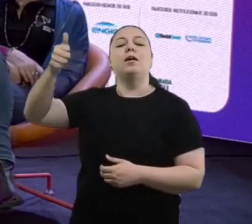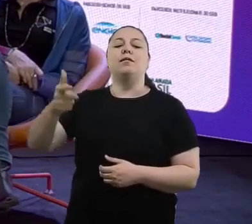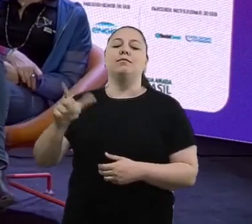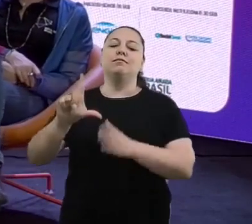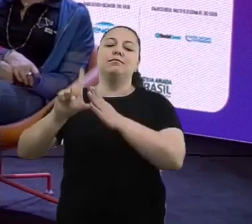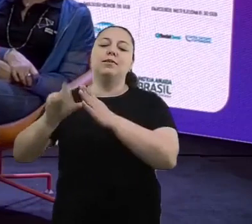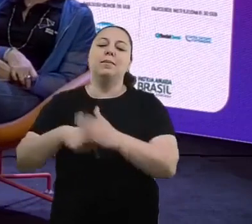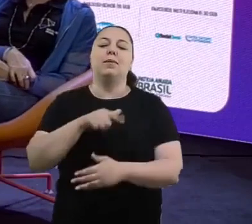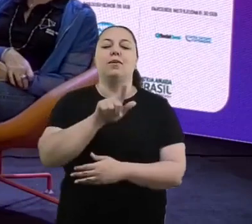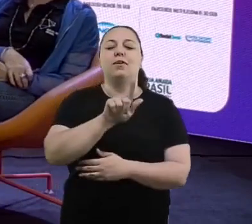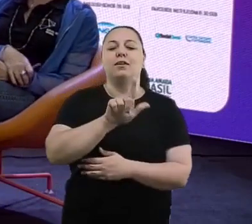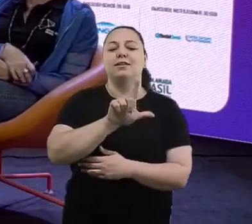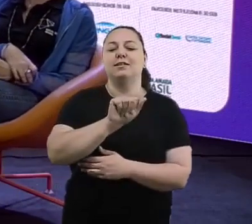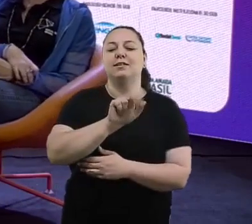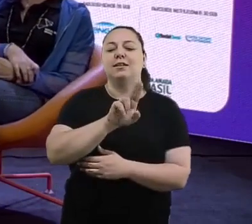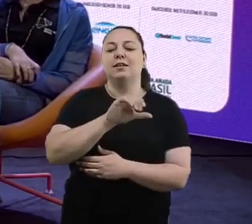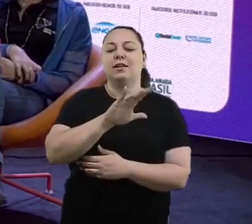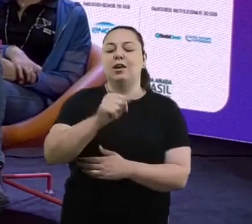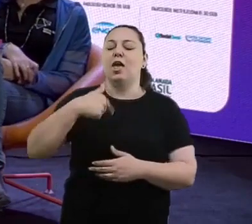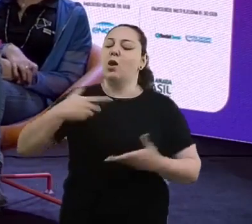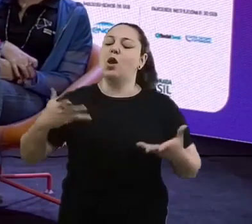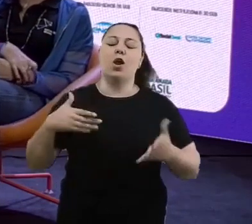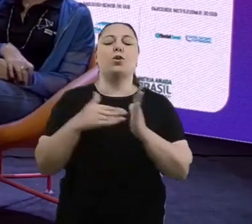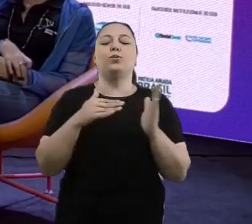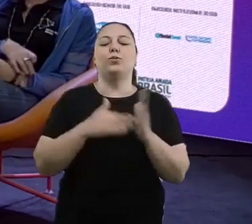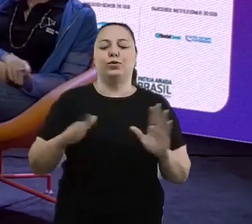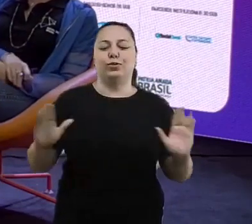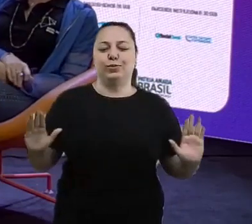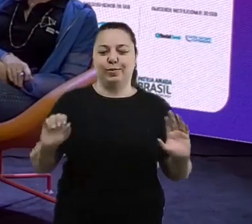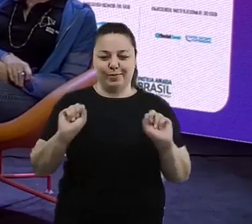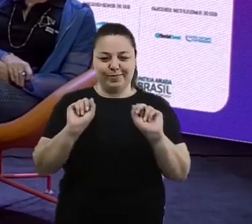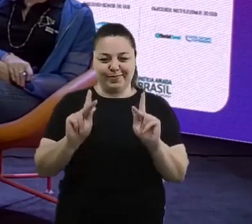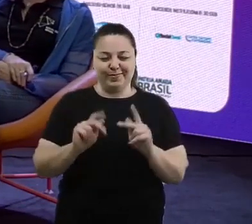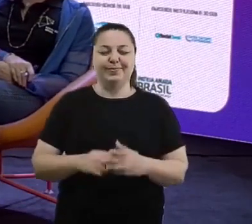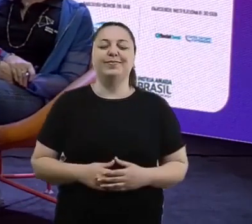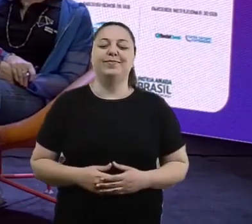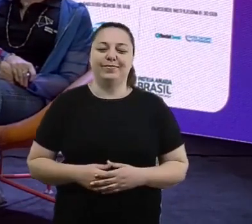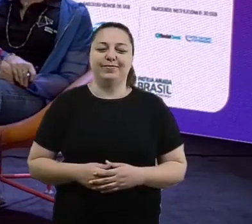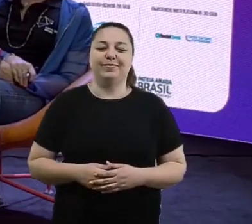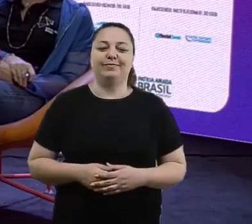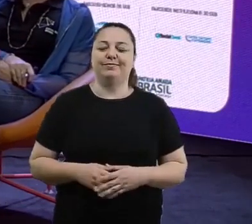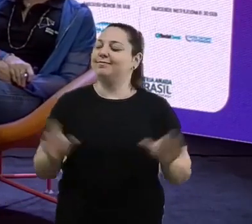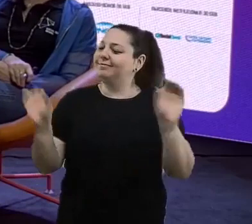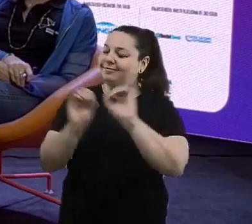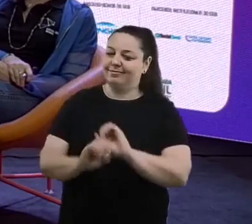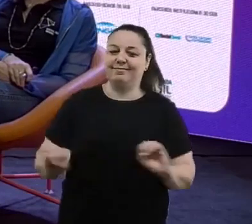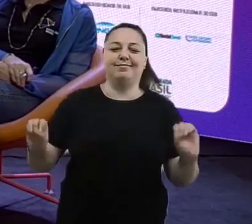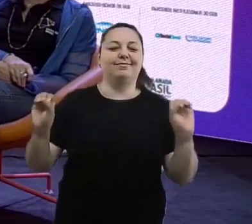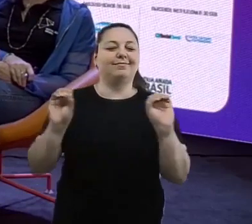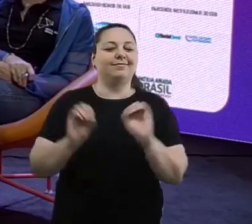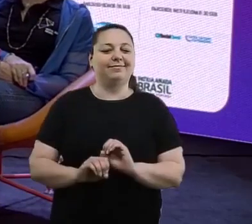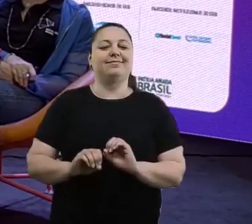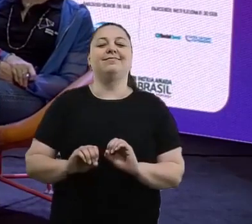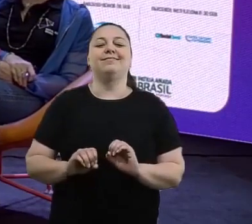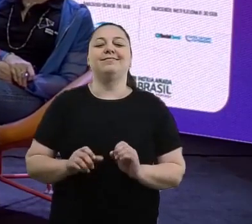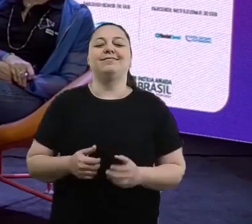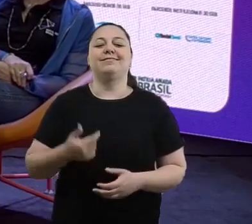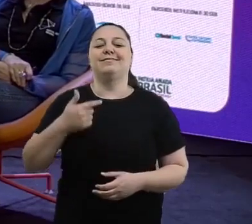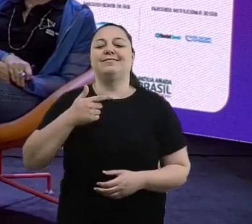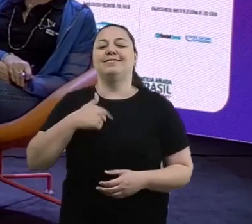um abalo muito grande, evitar que um problema fosse conjugado a essa pandemia, que traria ainda mais instabilidade para a